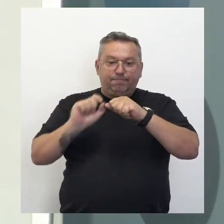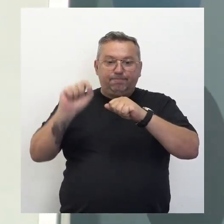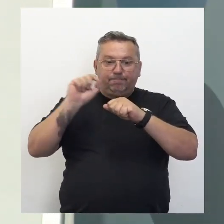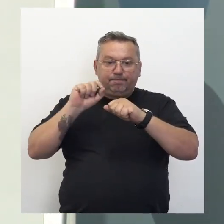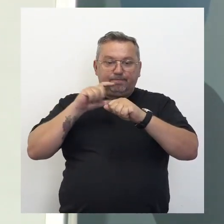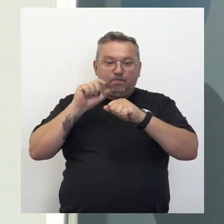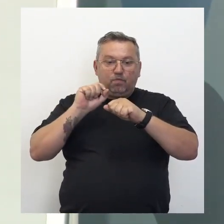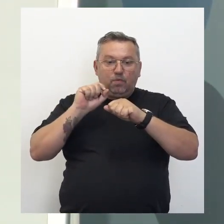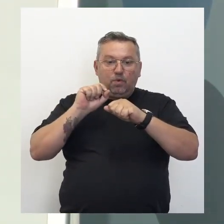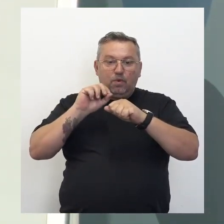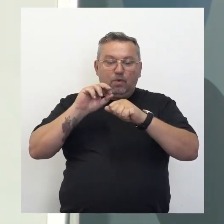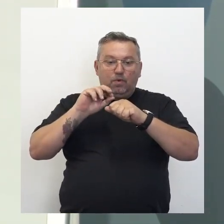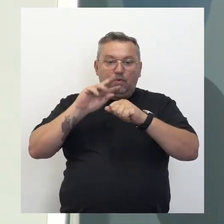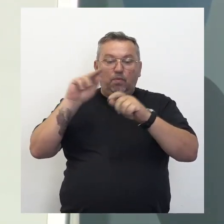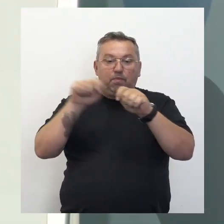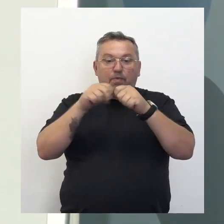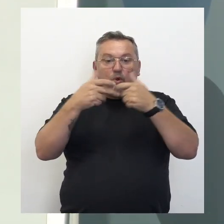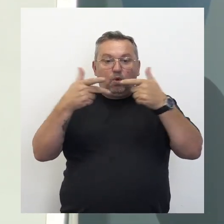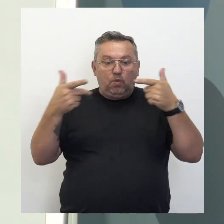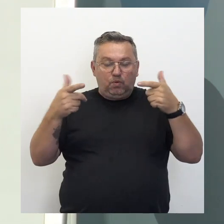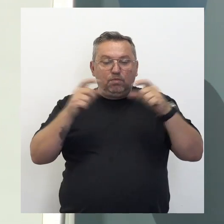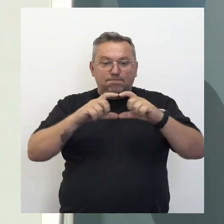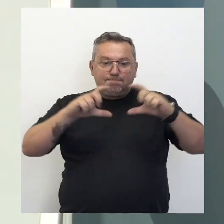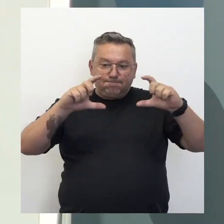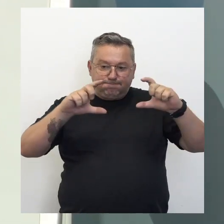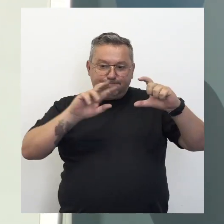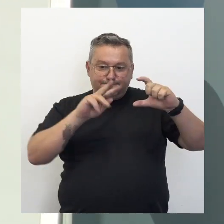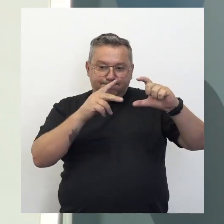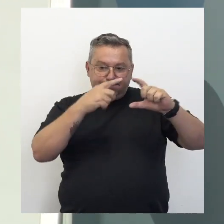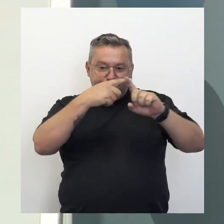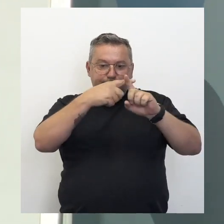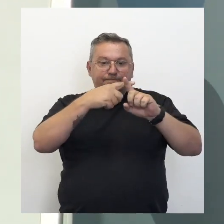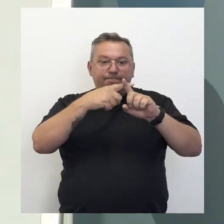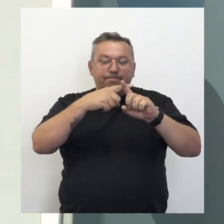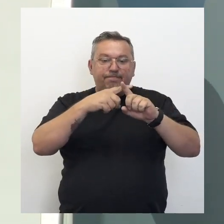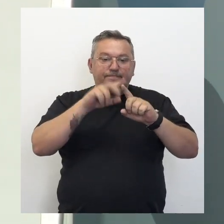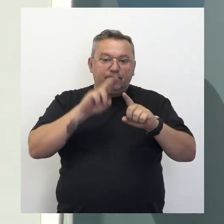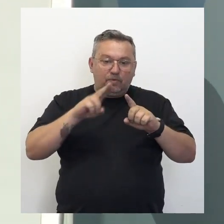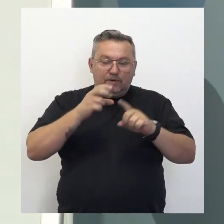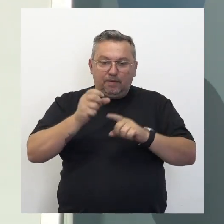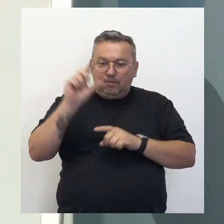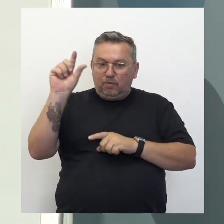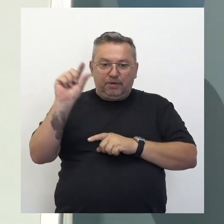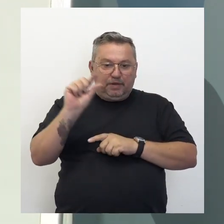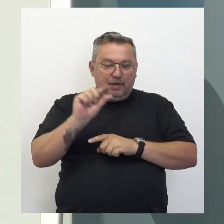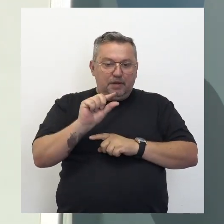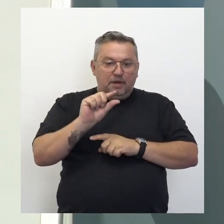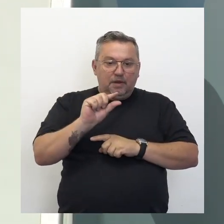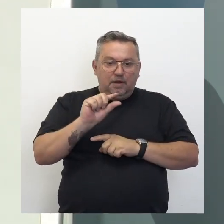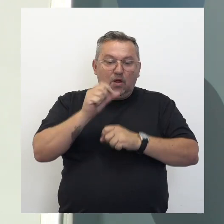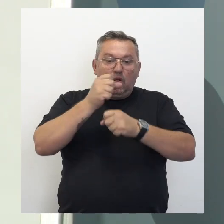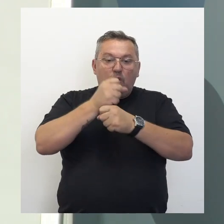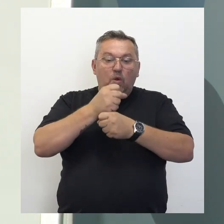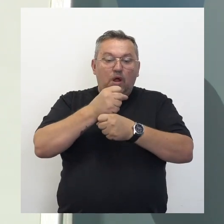Do produto, né? Ele vai ionizar mais vezes, né? Então, ele vai ter uma quantidade muito pequena do